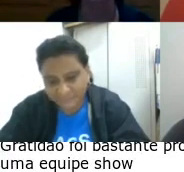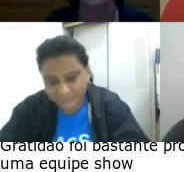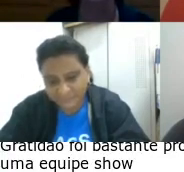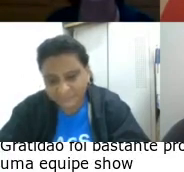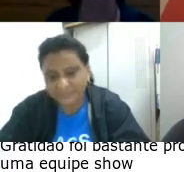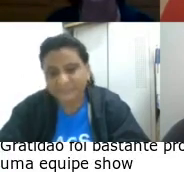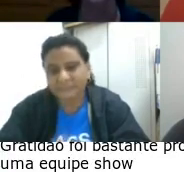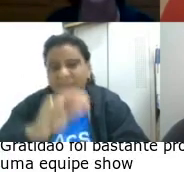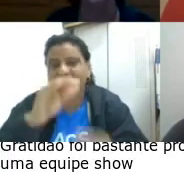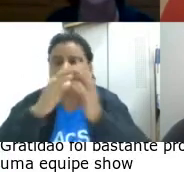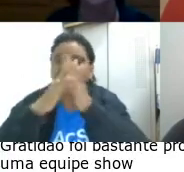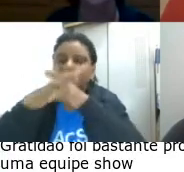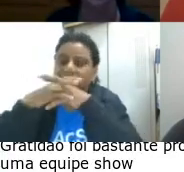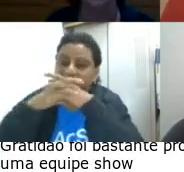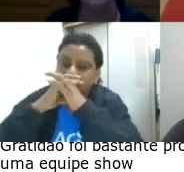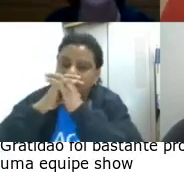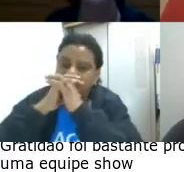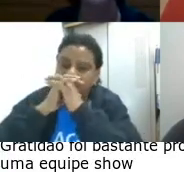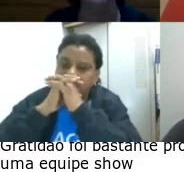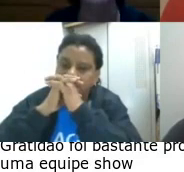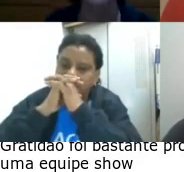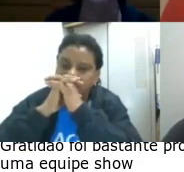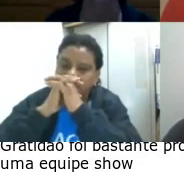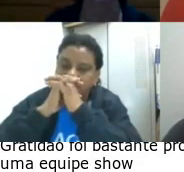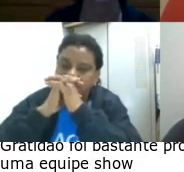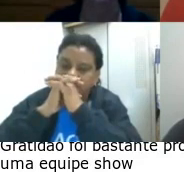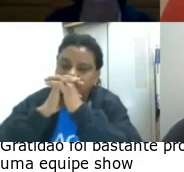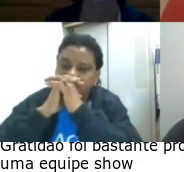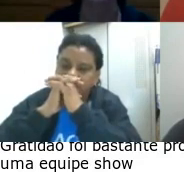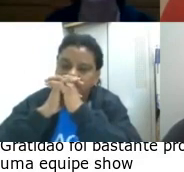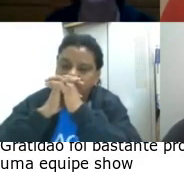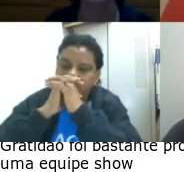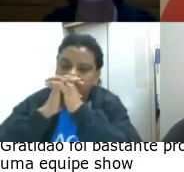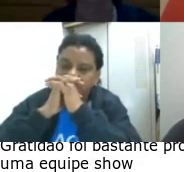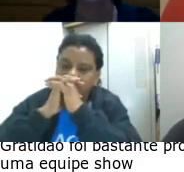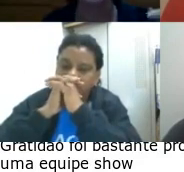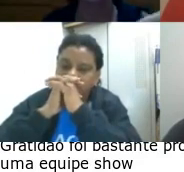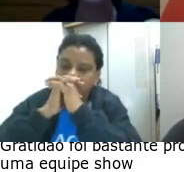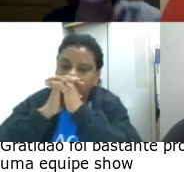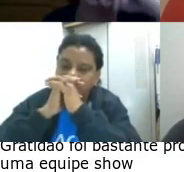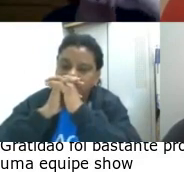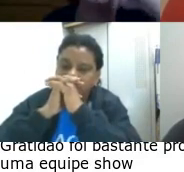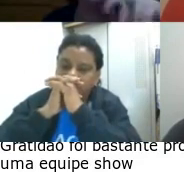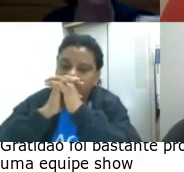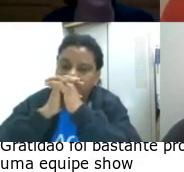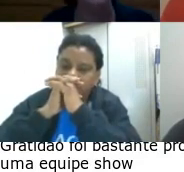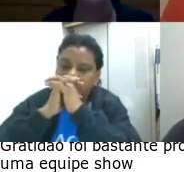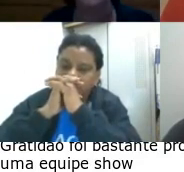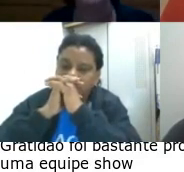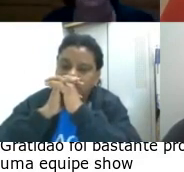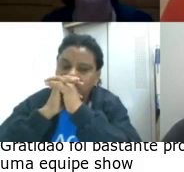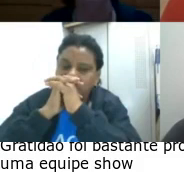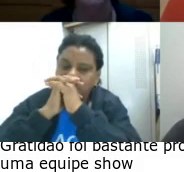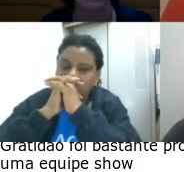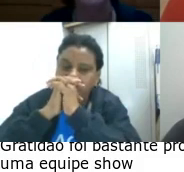alguém tem perguntado no início as reações sim a medicação da reação sim preciso estar atento a elas por isso que o paciente